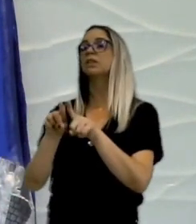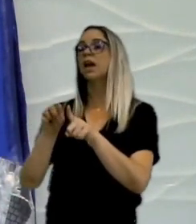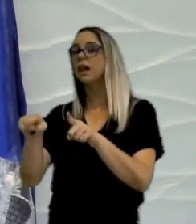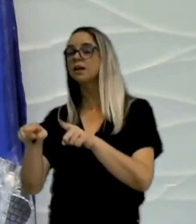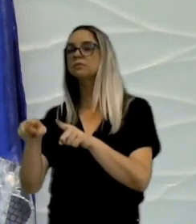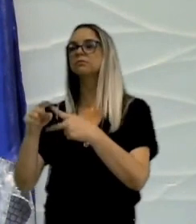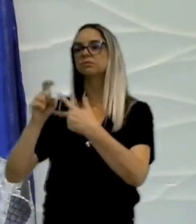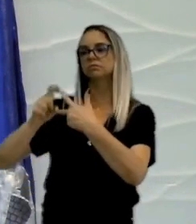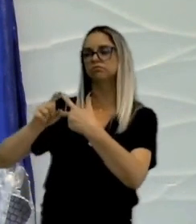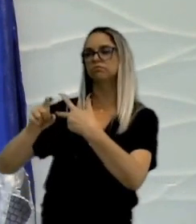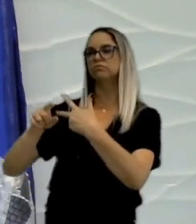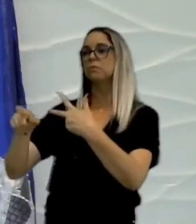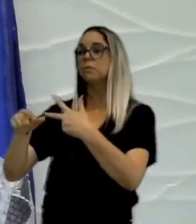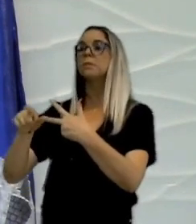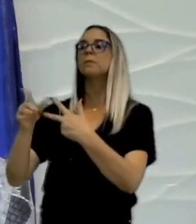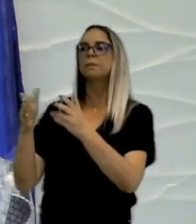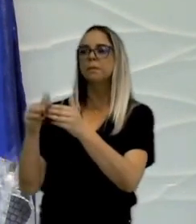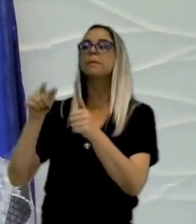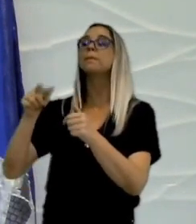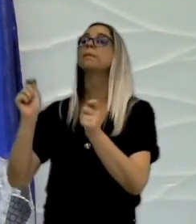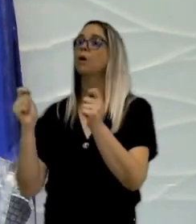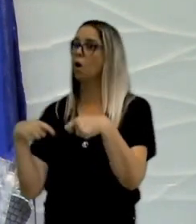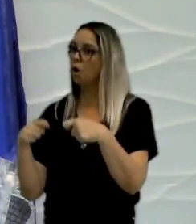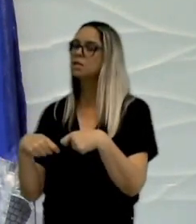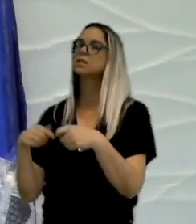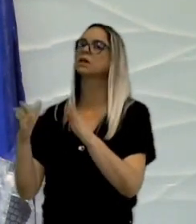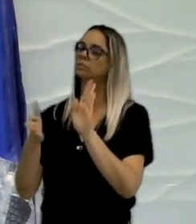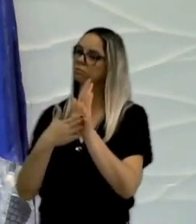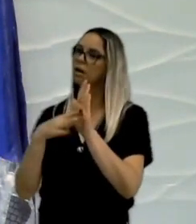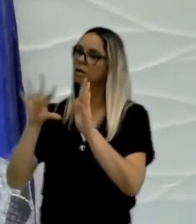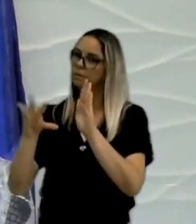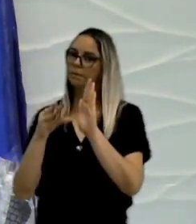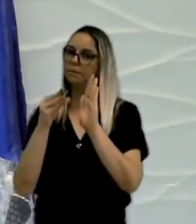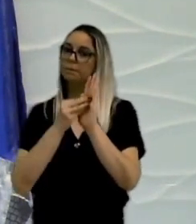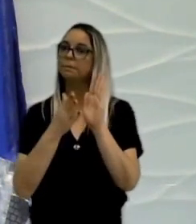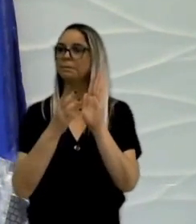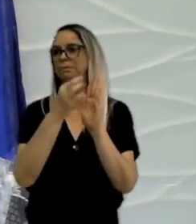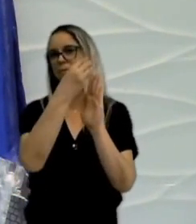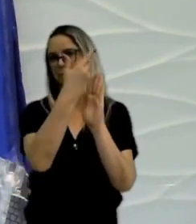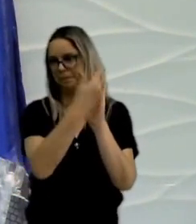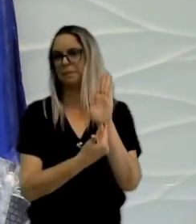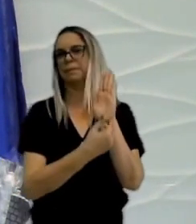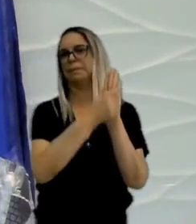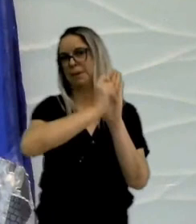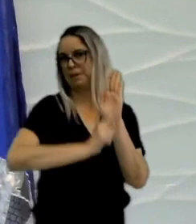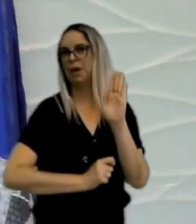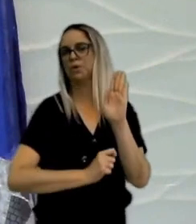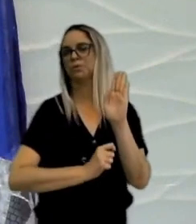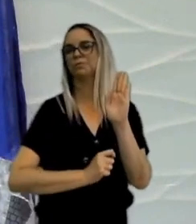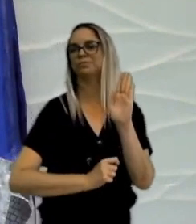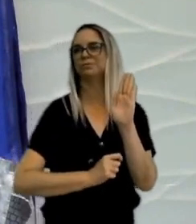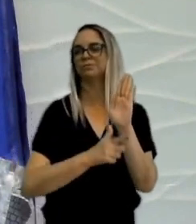inclua o retroativo dos meses de janeiro e fevereiro no papel. Bem como, em conjunto, fazer